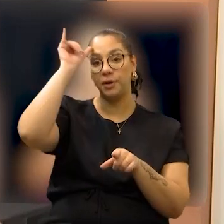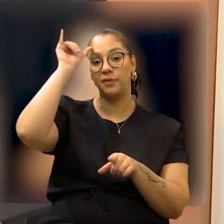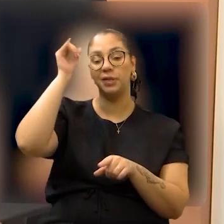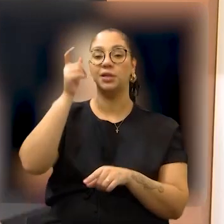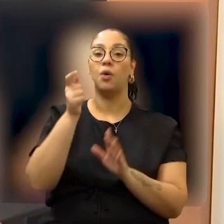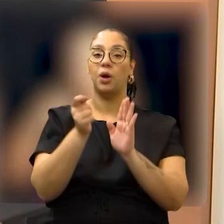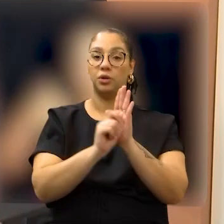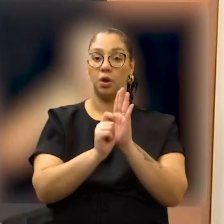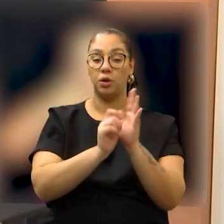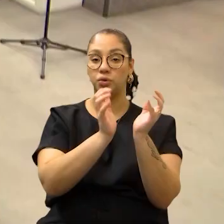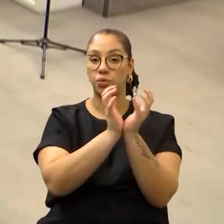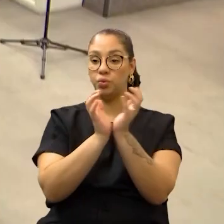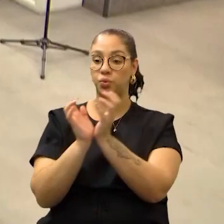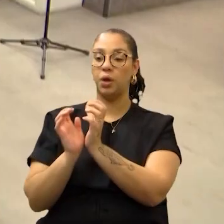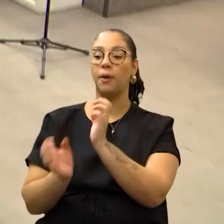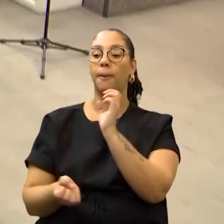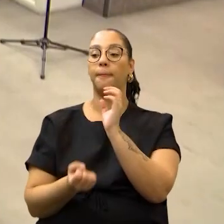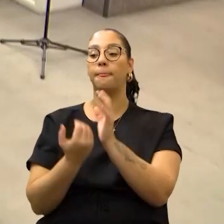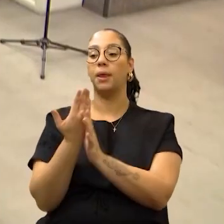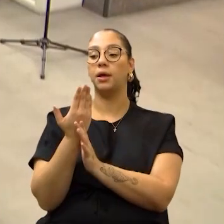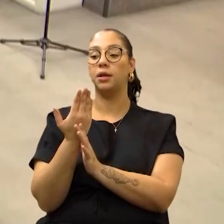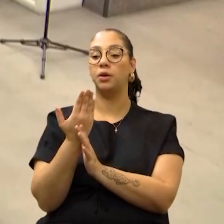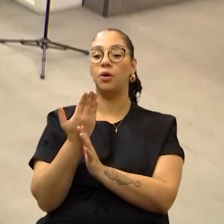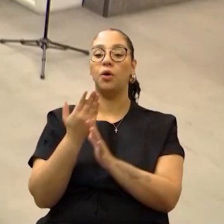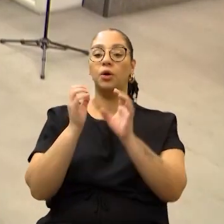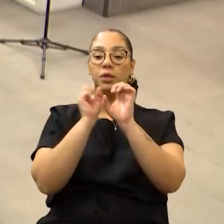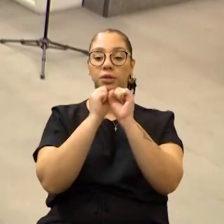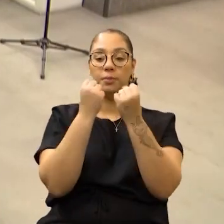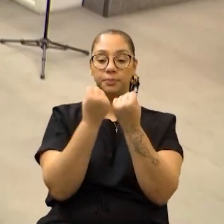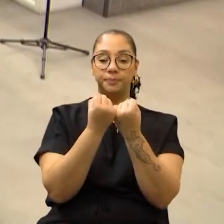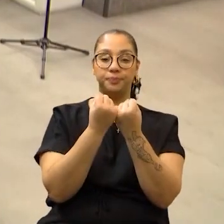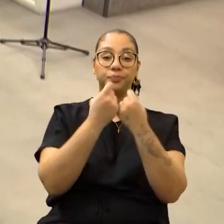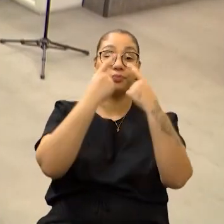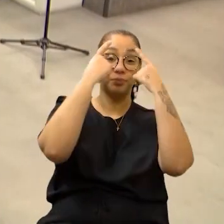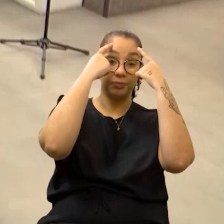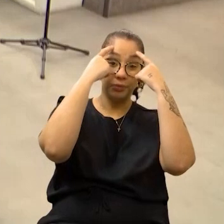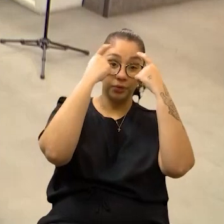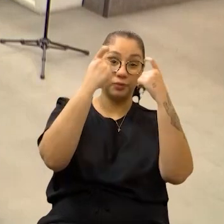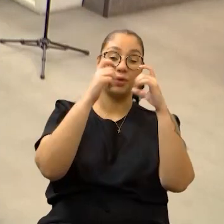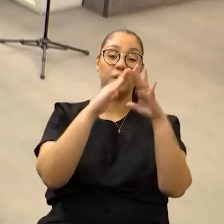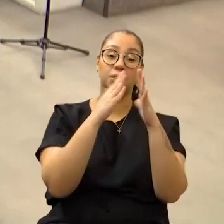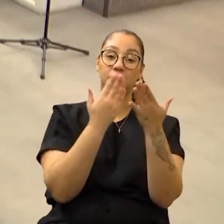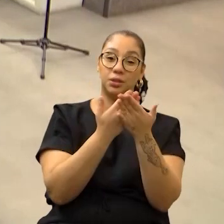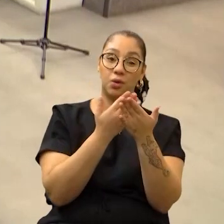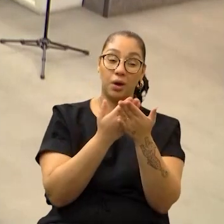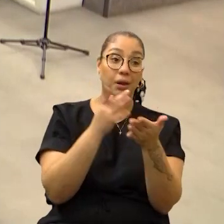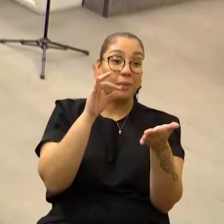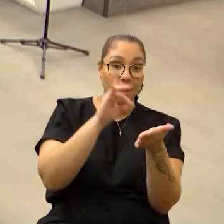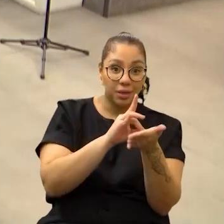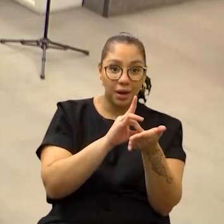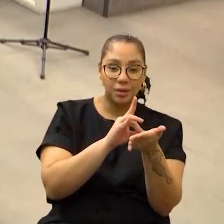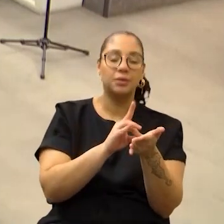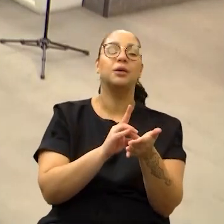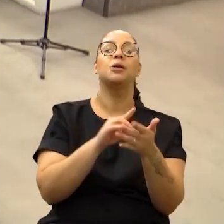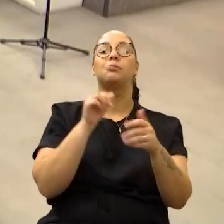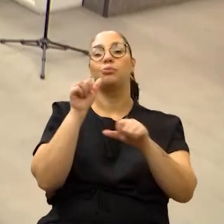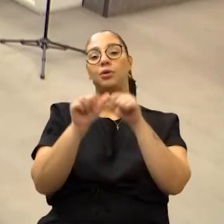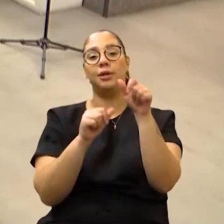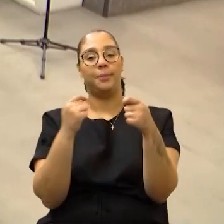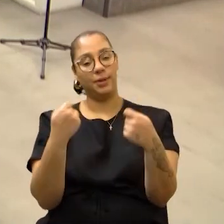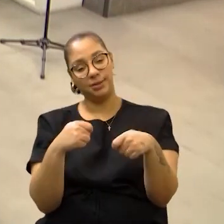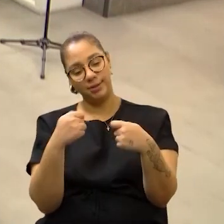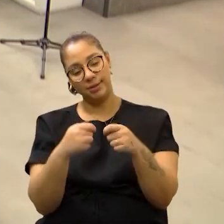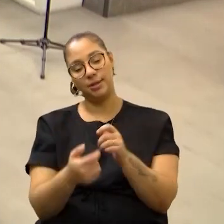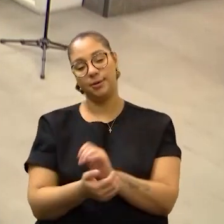políticas de prevenção às drogas, realizou o seminário intitulado Violência nas Escolas, uma realidade a